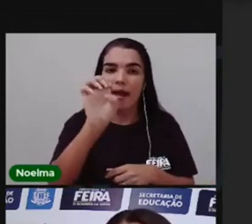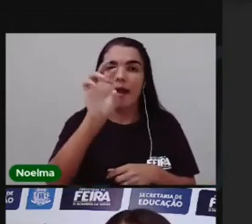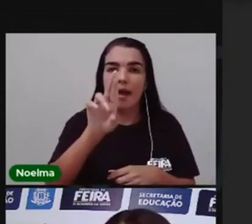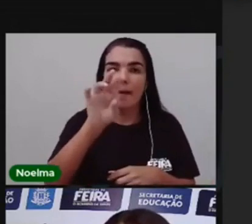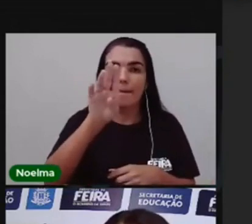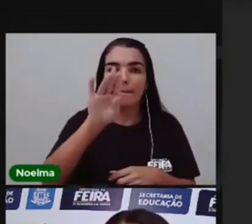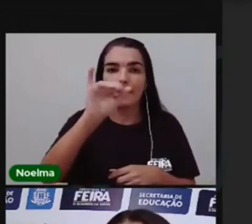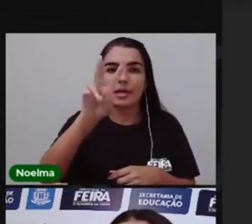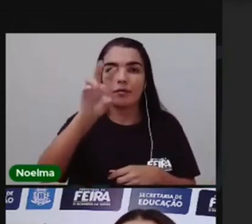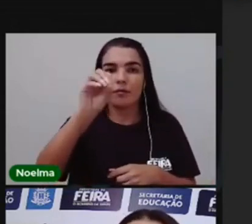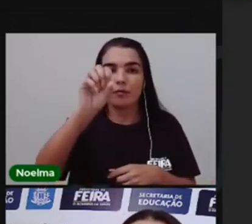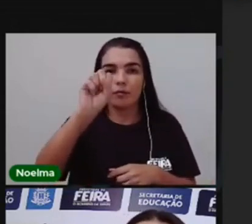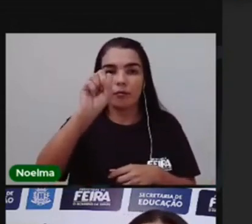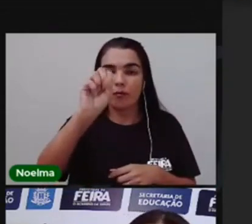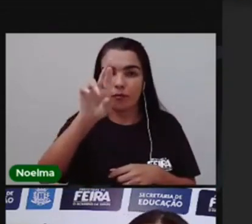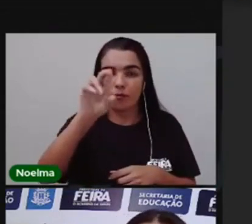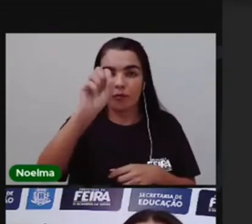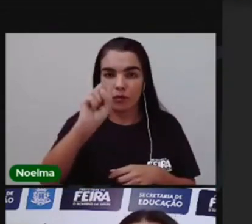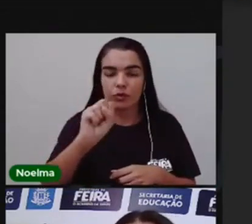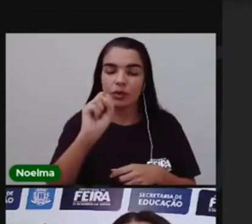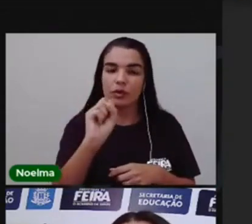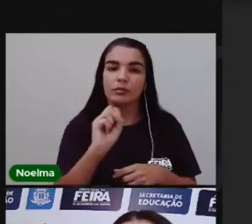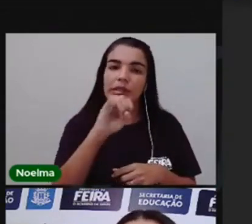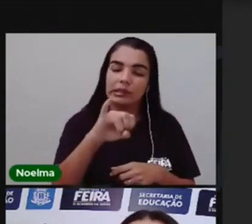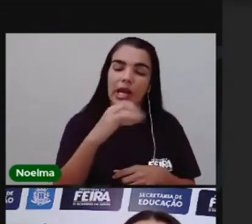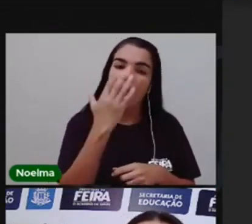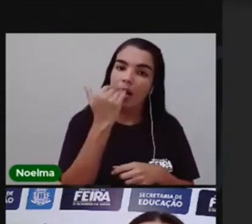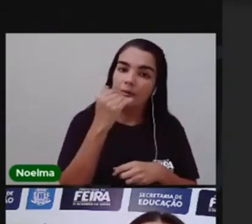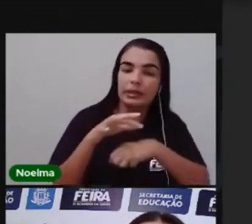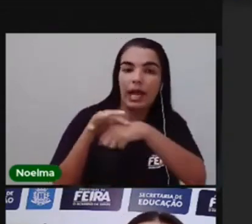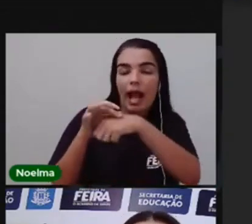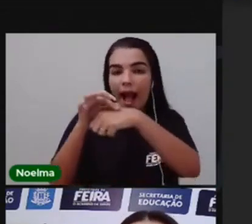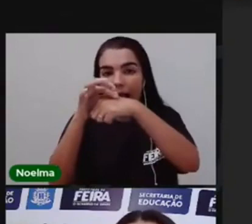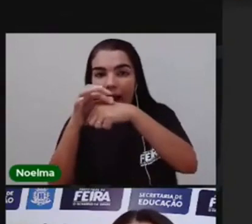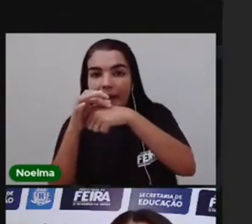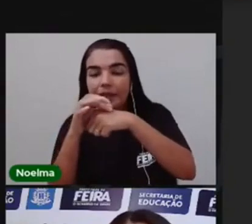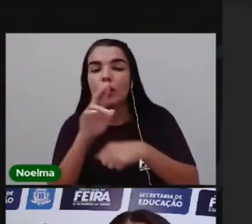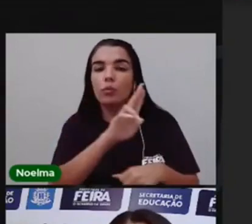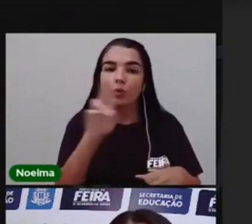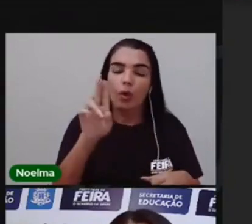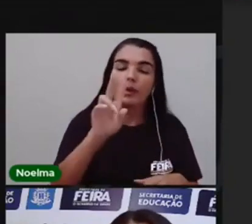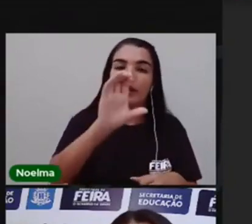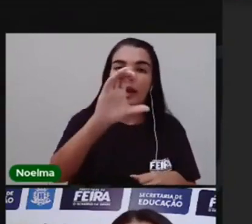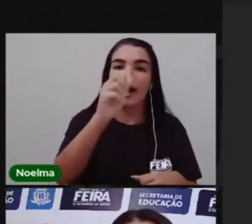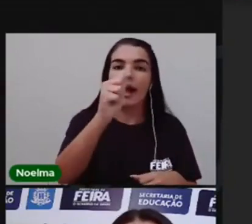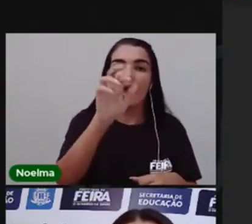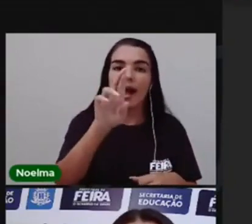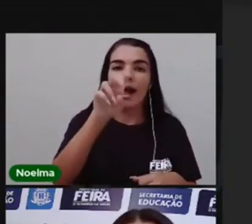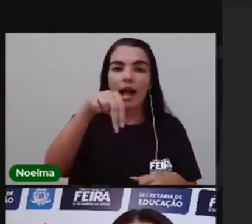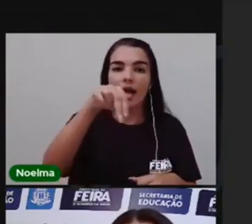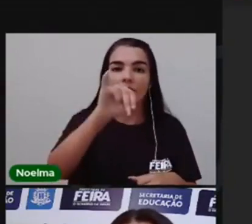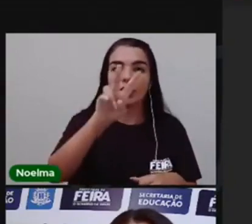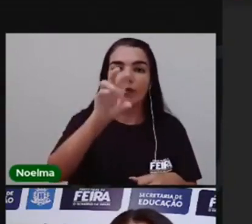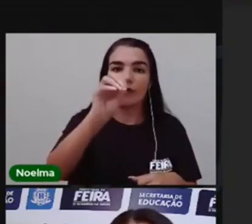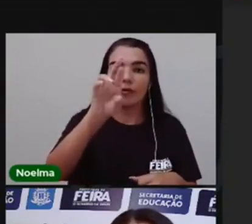se alimentam de carne, ou seja, se alimentam de outros animais, são chamados de carnívoros. Então, aqui